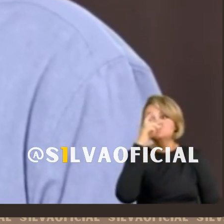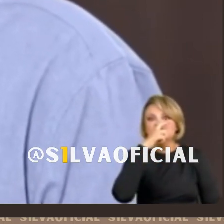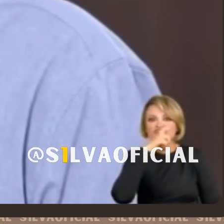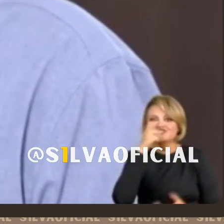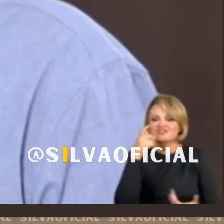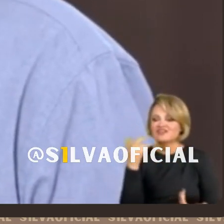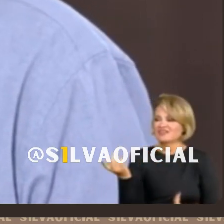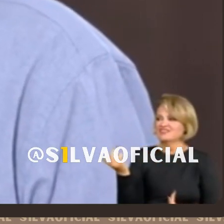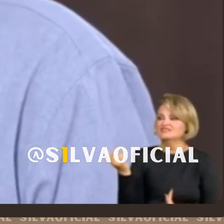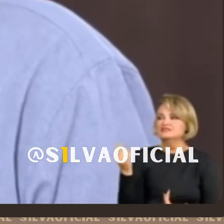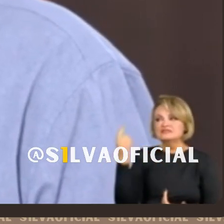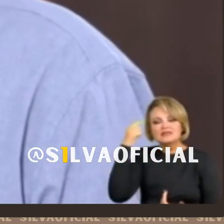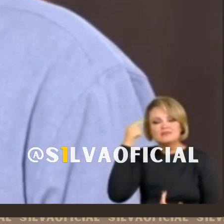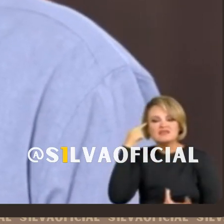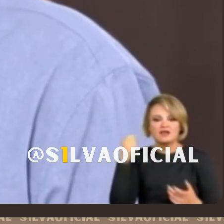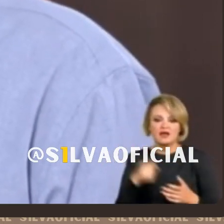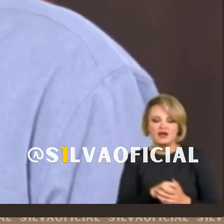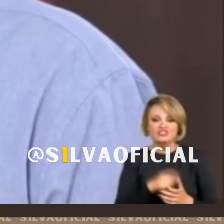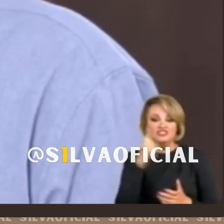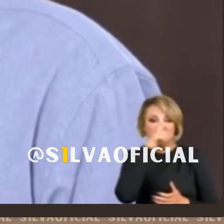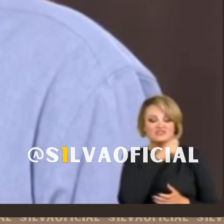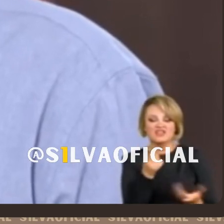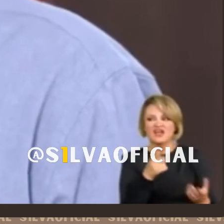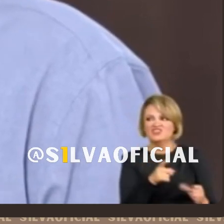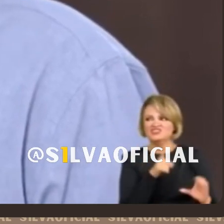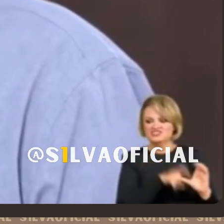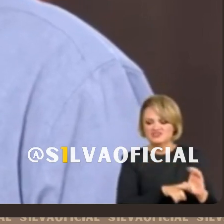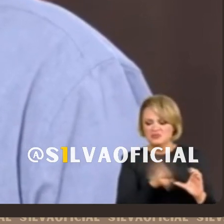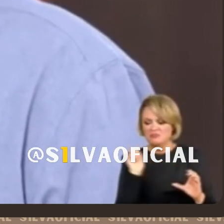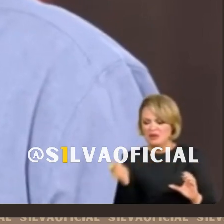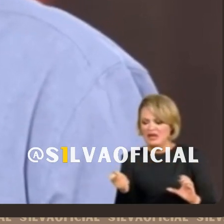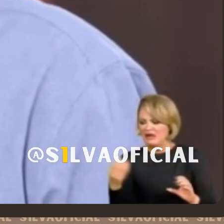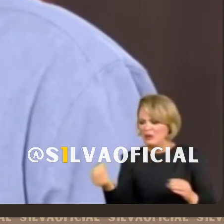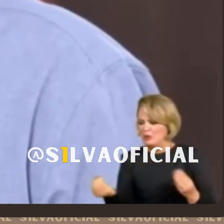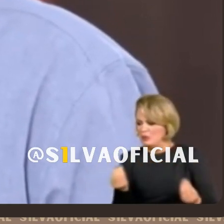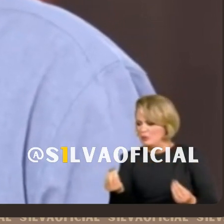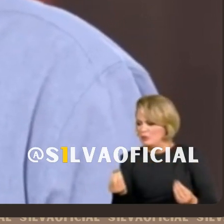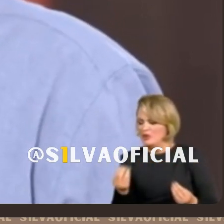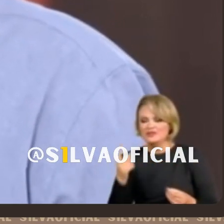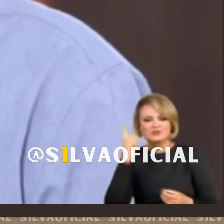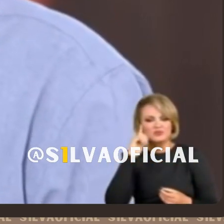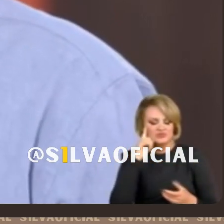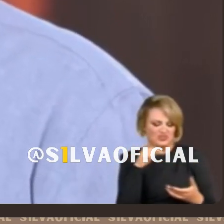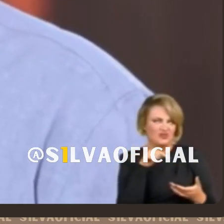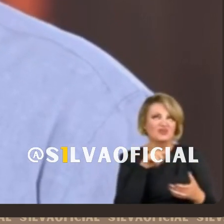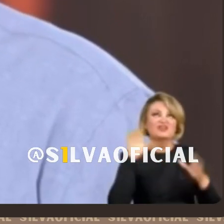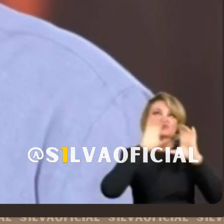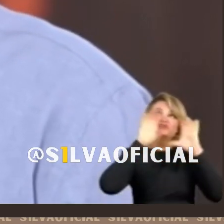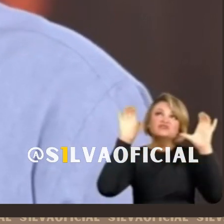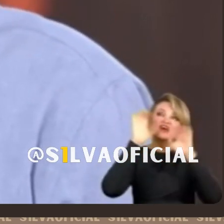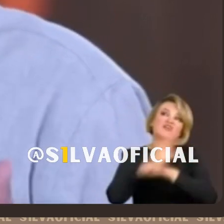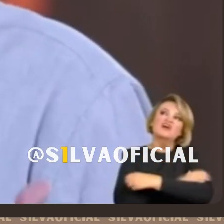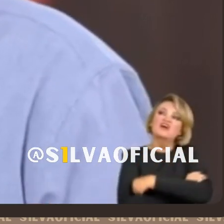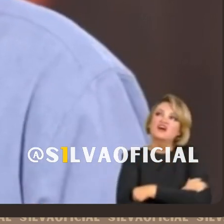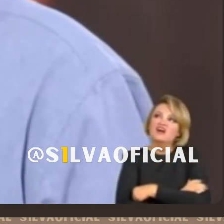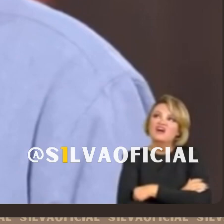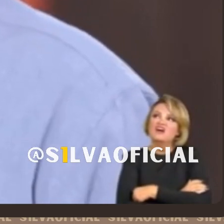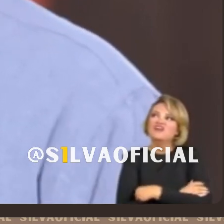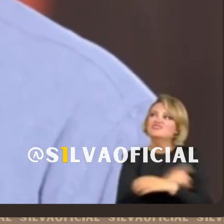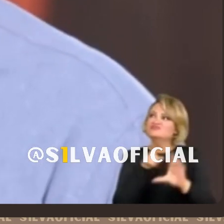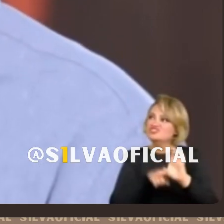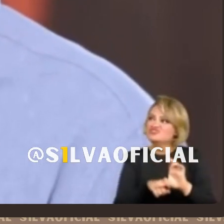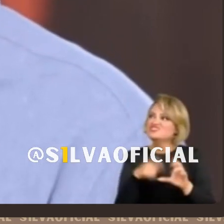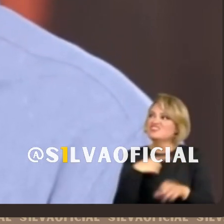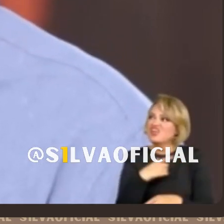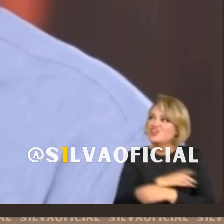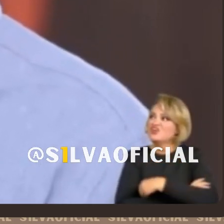pode pagar. Você levanta todo dia, olha para o céu, reconhece a dívida e o povo continua pobre. Sabe, não é